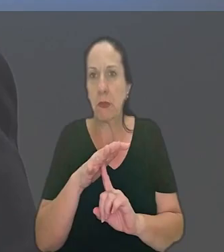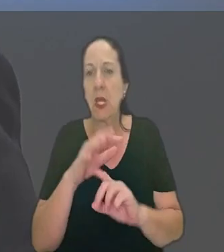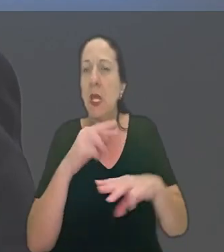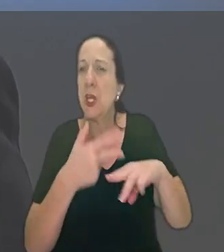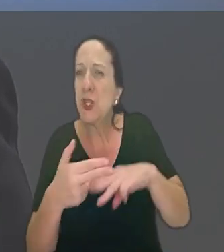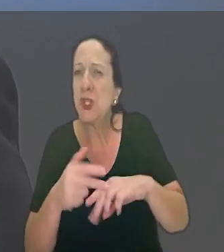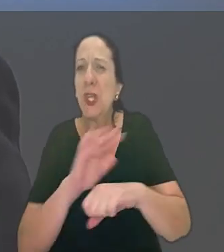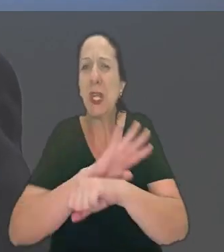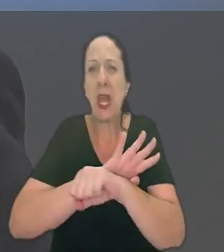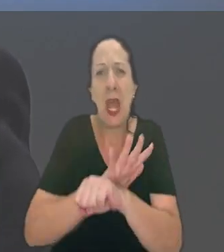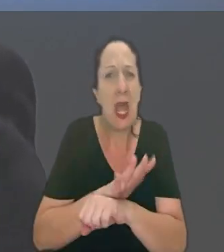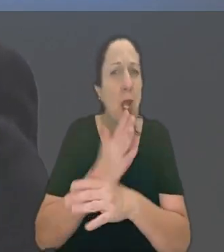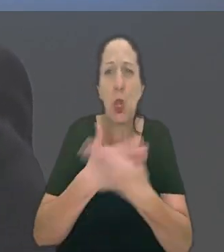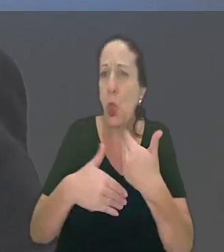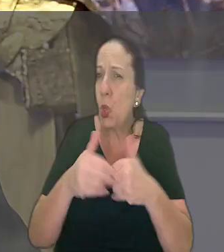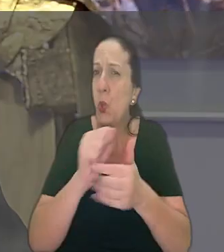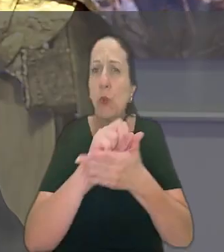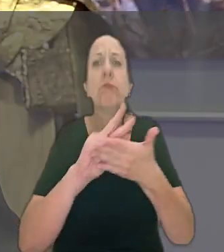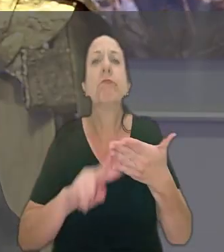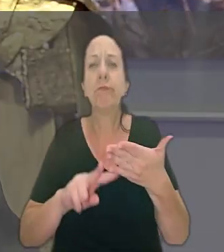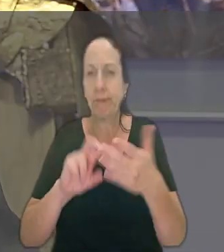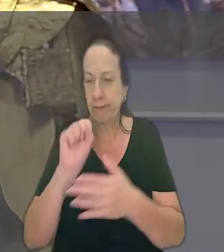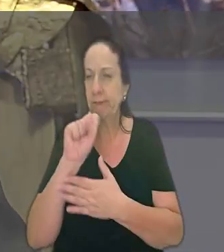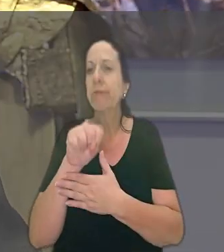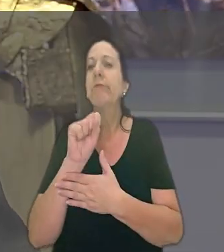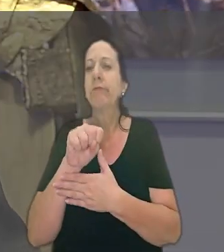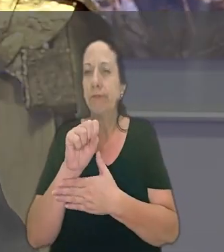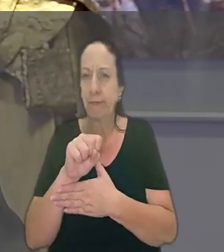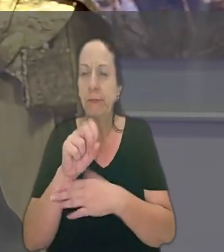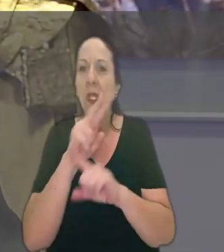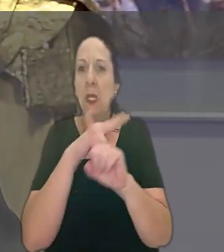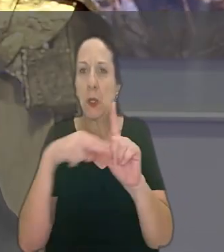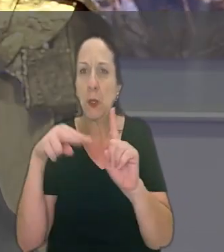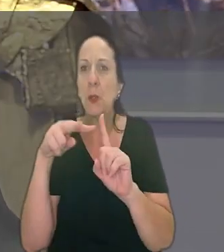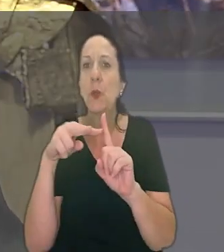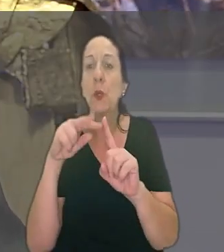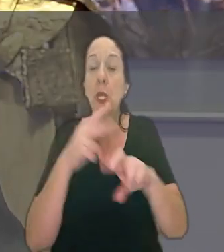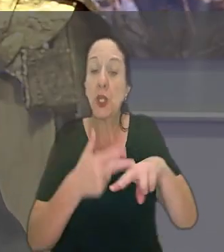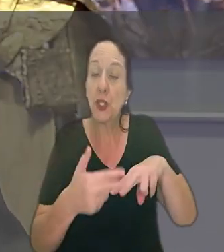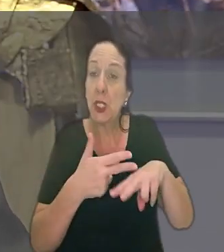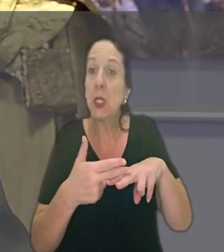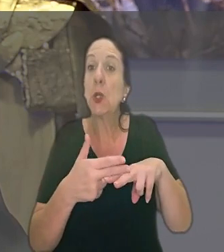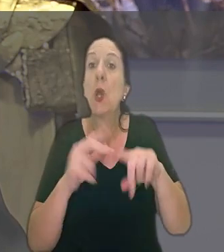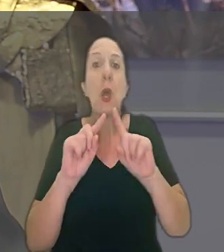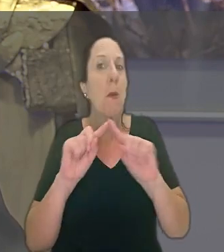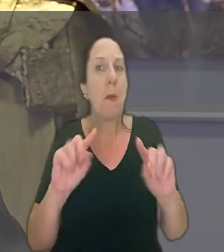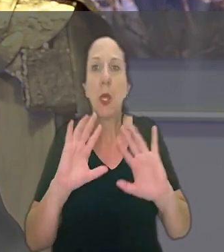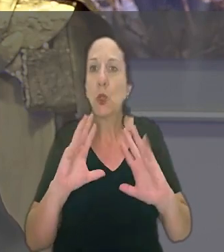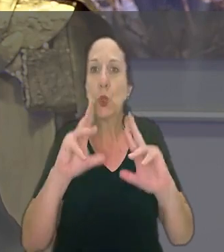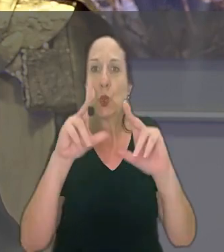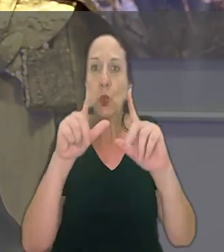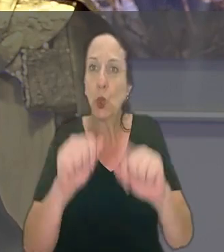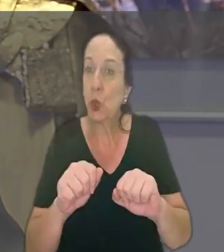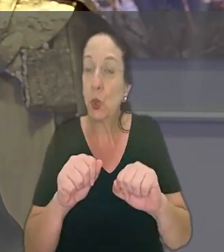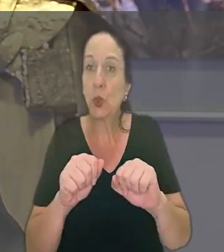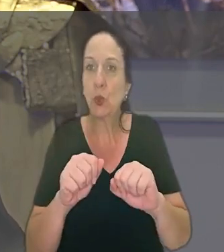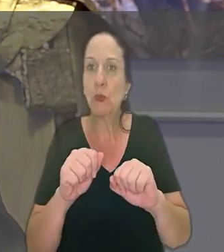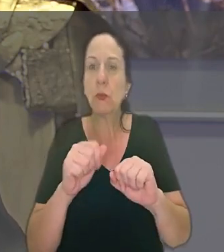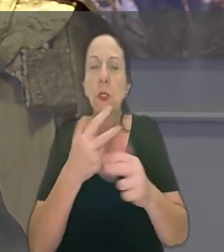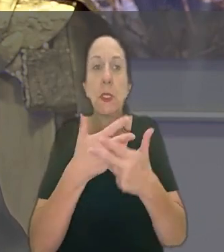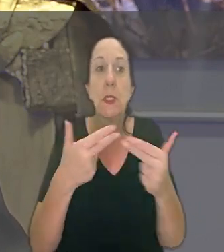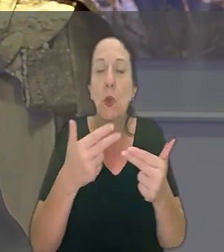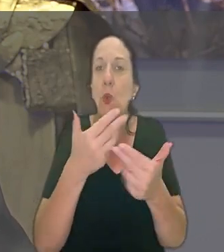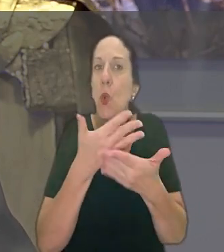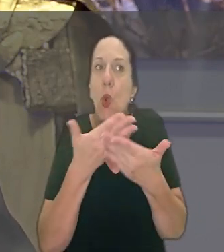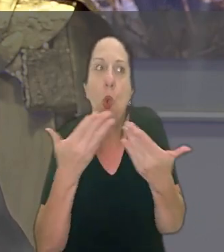raça, gênero, tudo é avaliado? Nesse caso, sim. Embora seja uma perspectiva que se refira a gênero, mas ela considera todo o espectro de